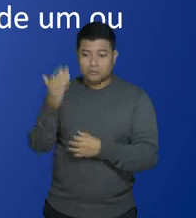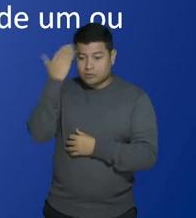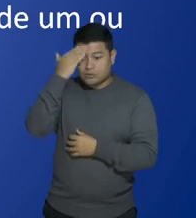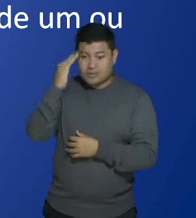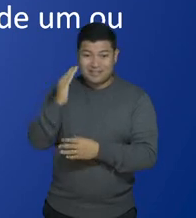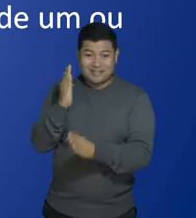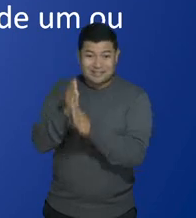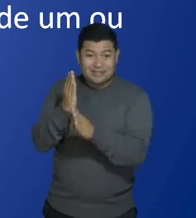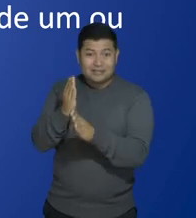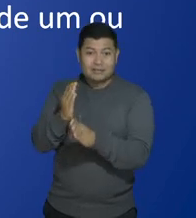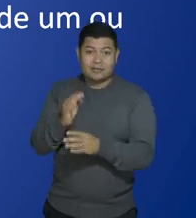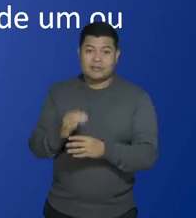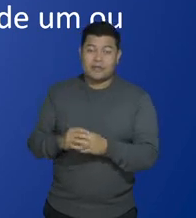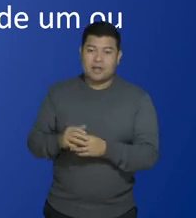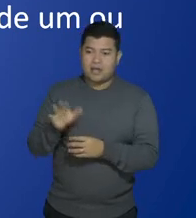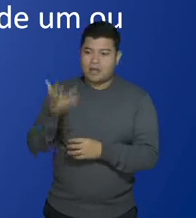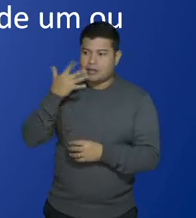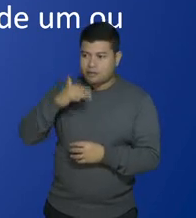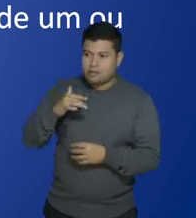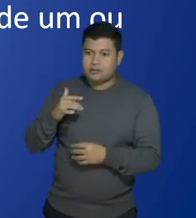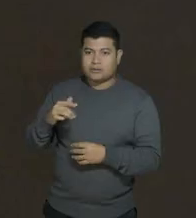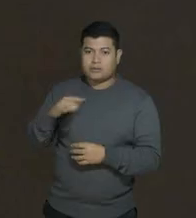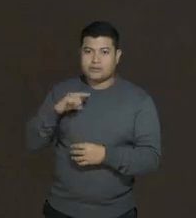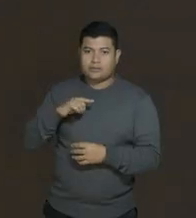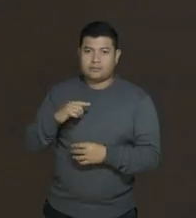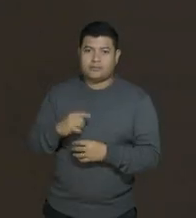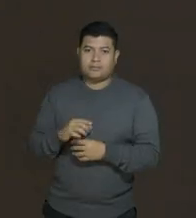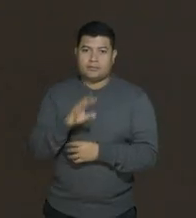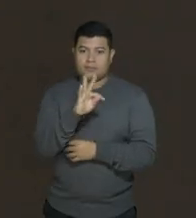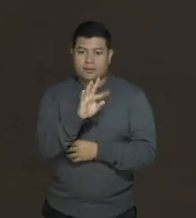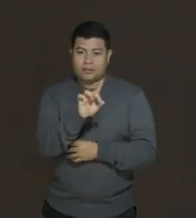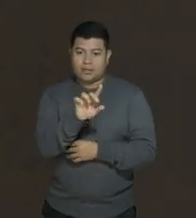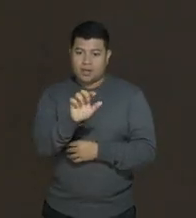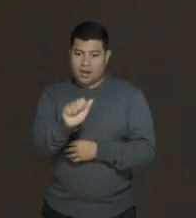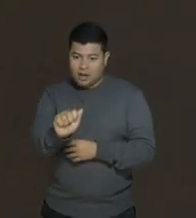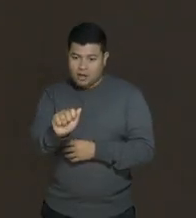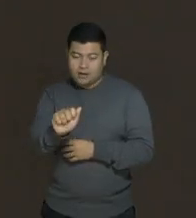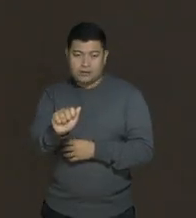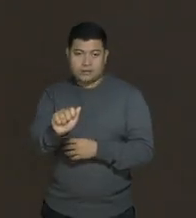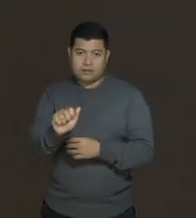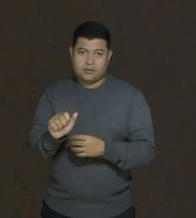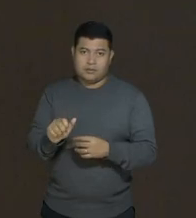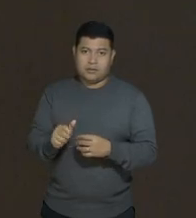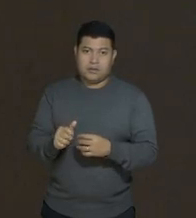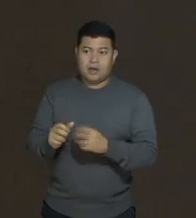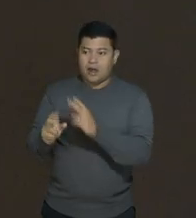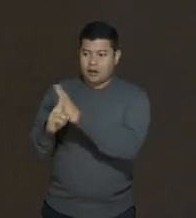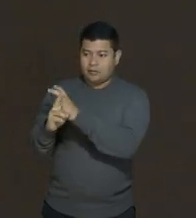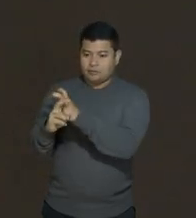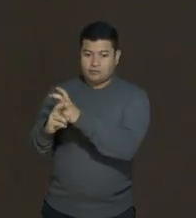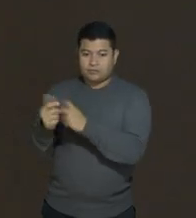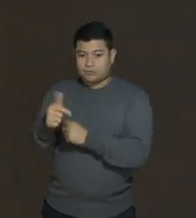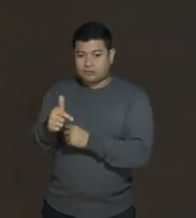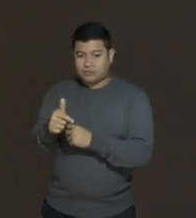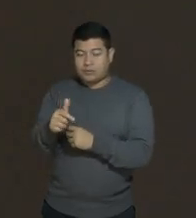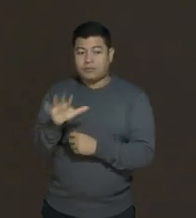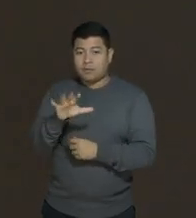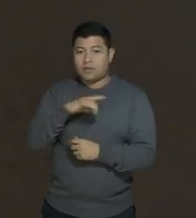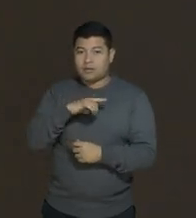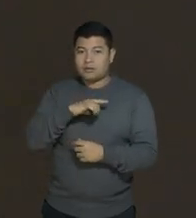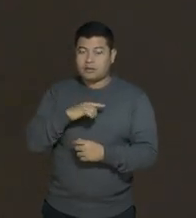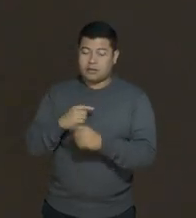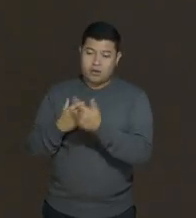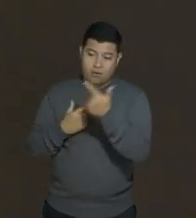criança tem a maioria. O TDA, que não tem a hiperatividade, não tem a parte de hiperatividade, mas tem os sintomas no